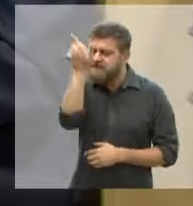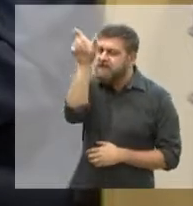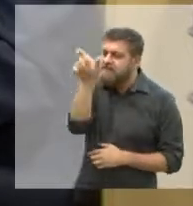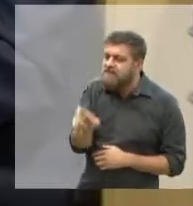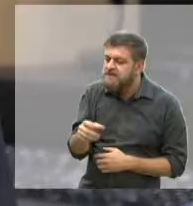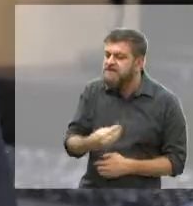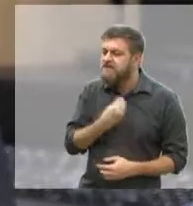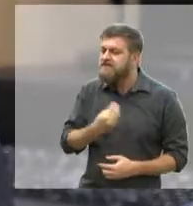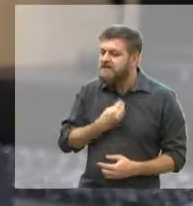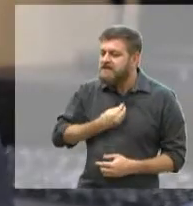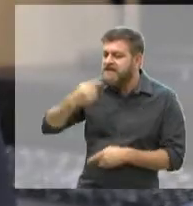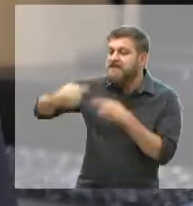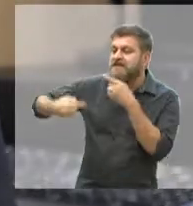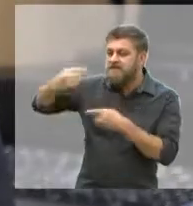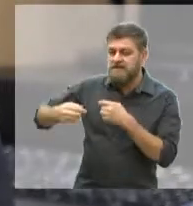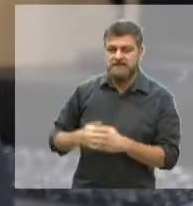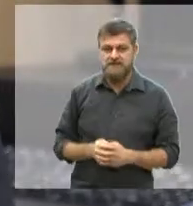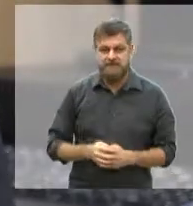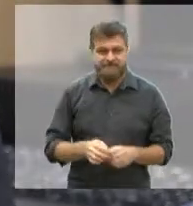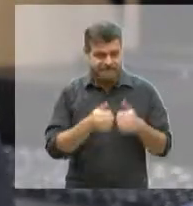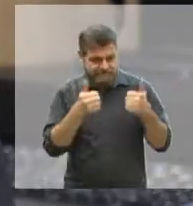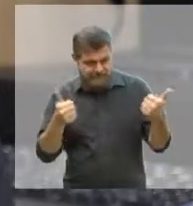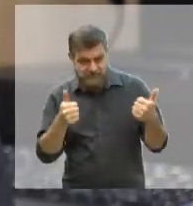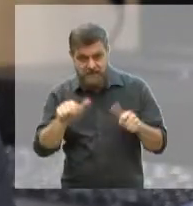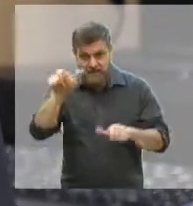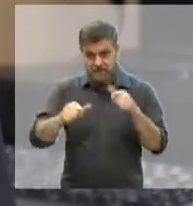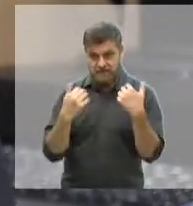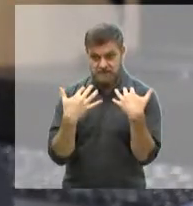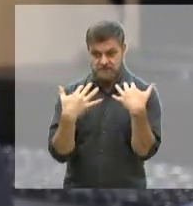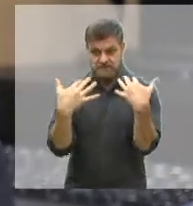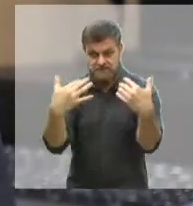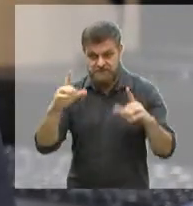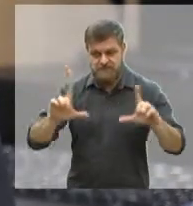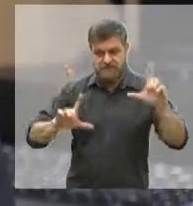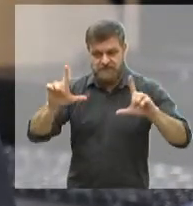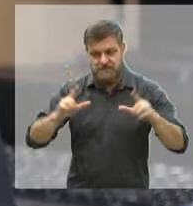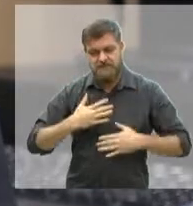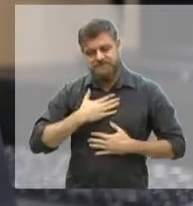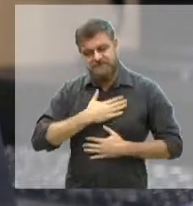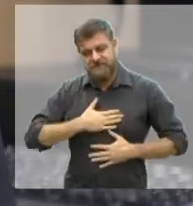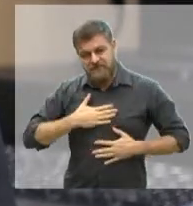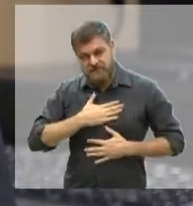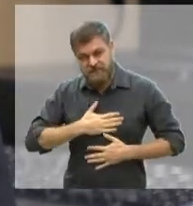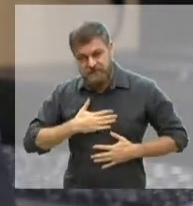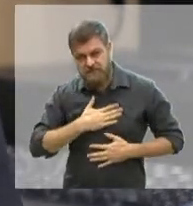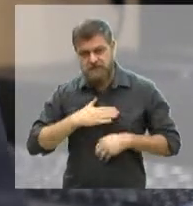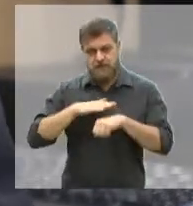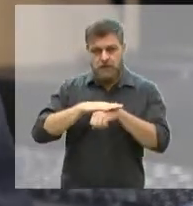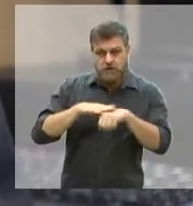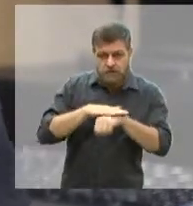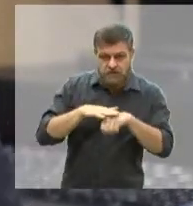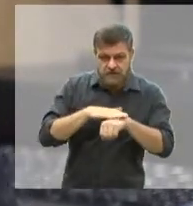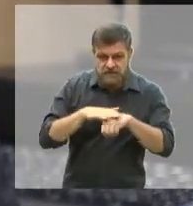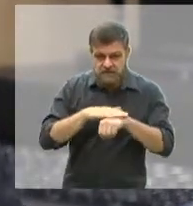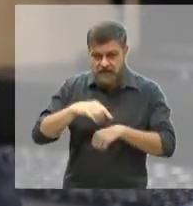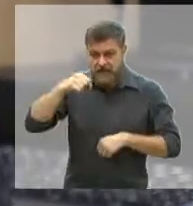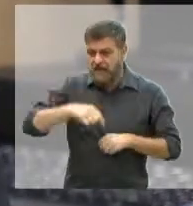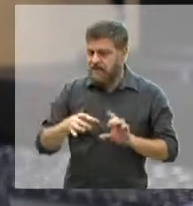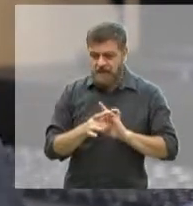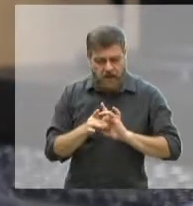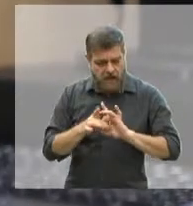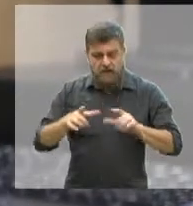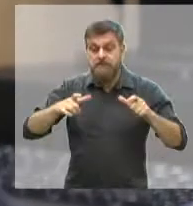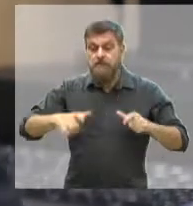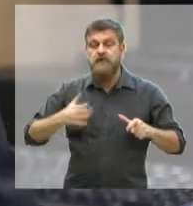vida política. Bem, olá então a todos os espectadores da TV Câmara. Viviane, um prazer conversar com vocês. Nosso gabinete é um gabinete aberto,